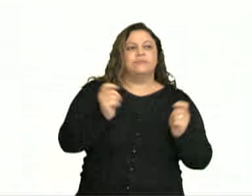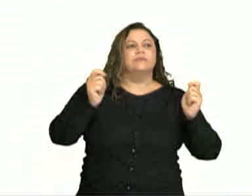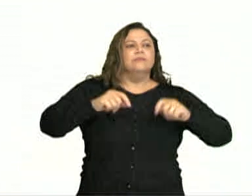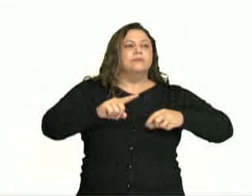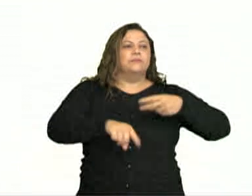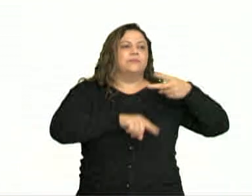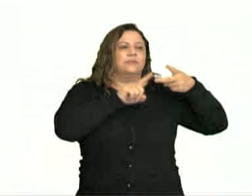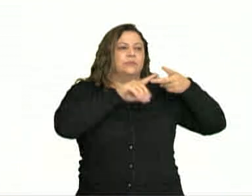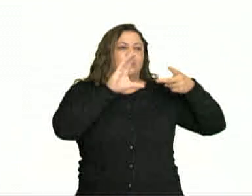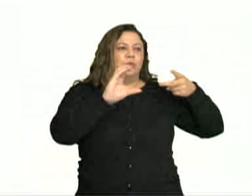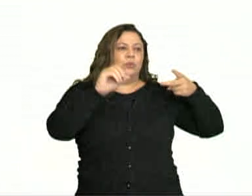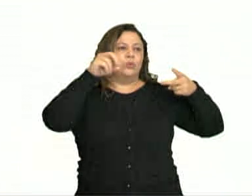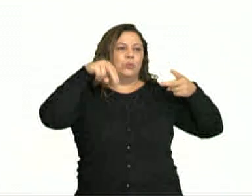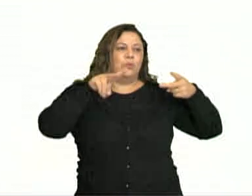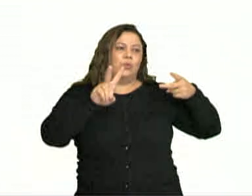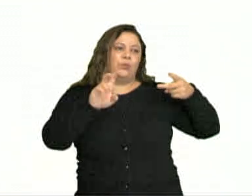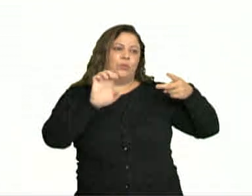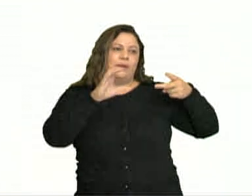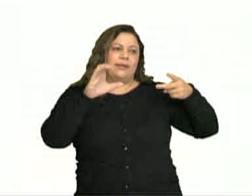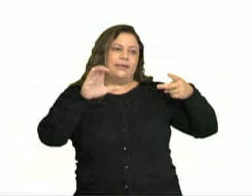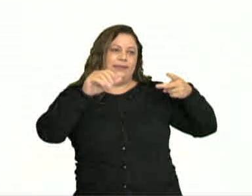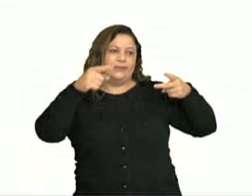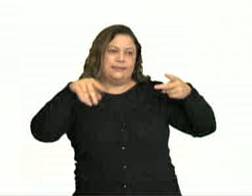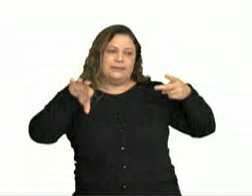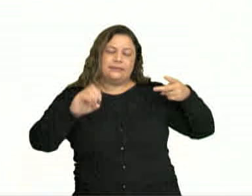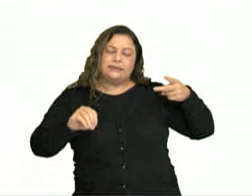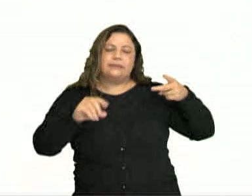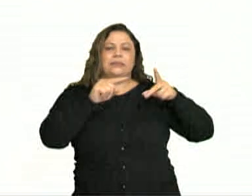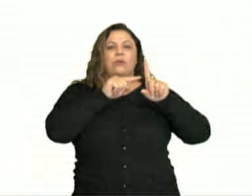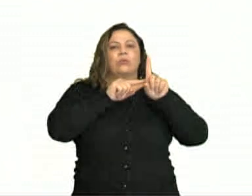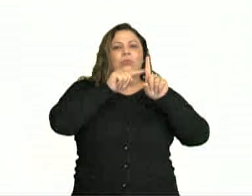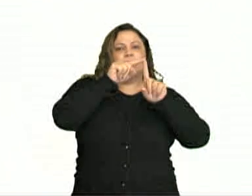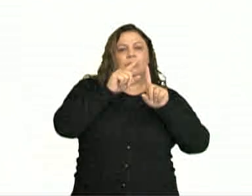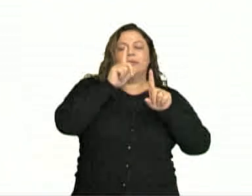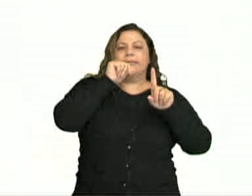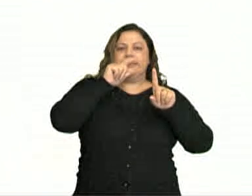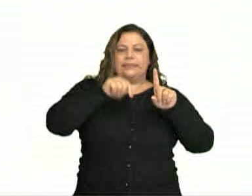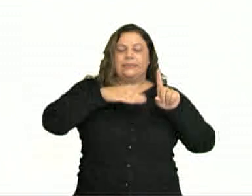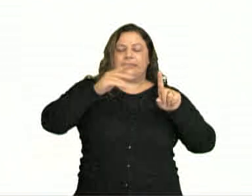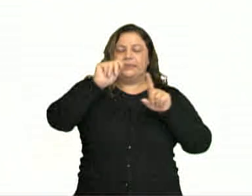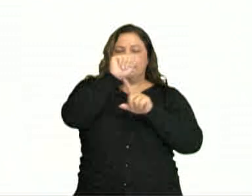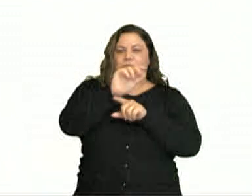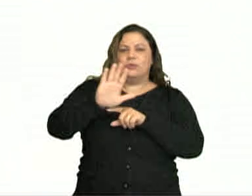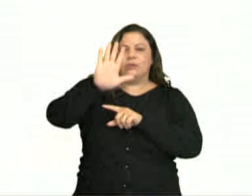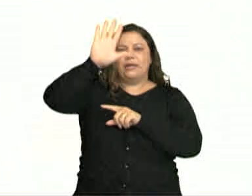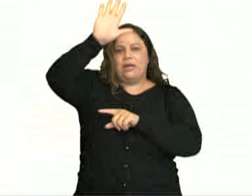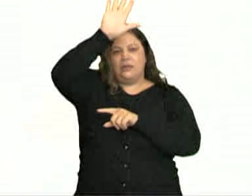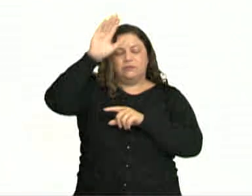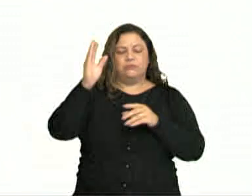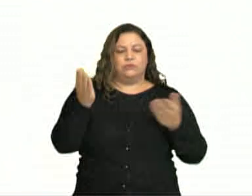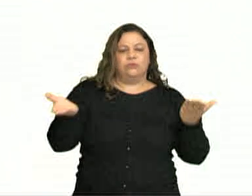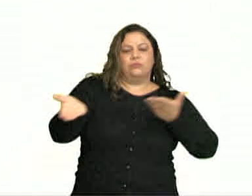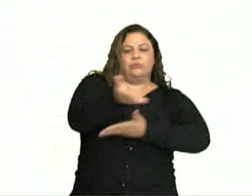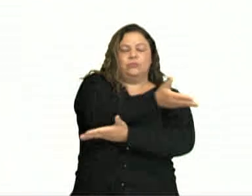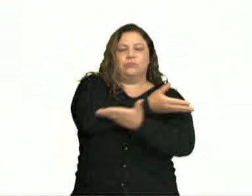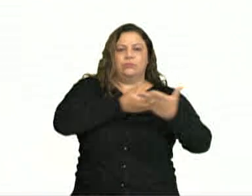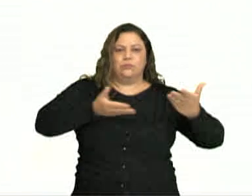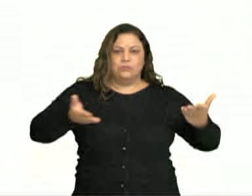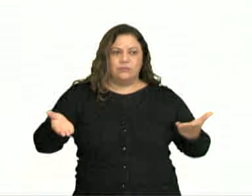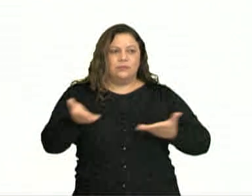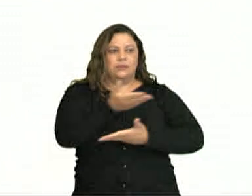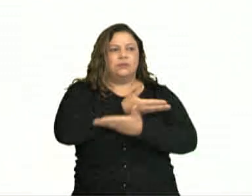térmica, que ocorre quando a substância líquida ou gasosa criam correntes circulares, denominadas correntes de